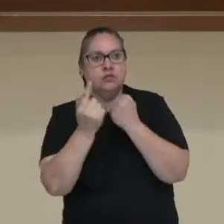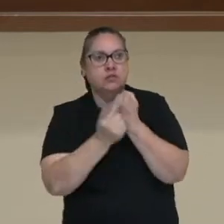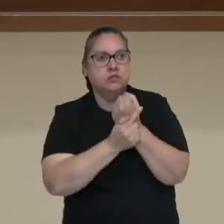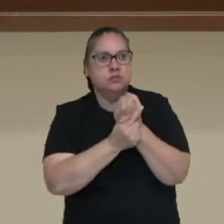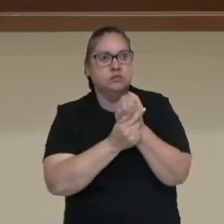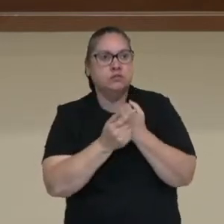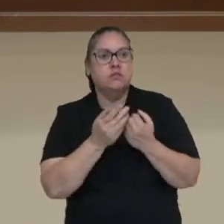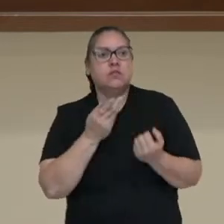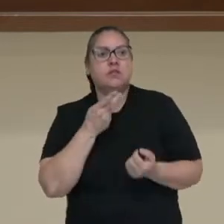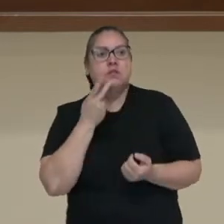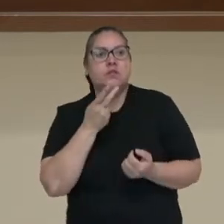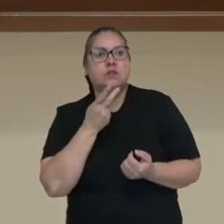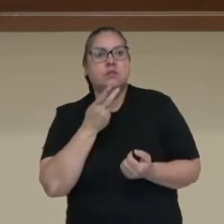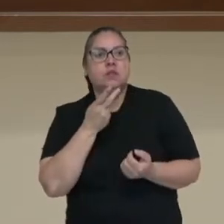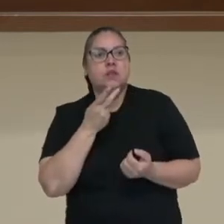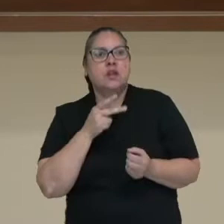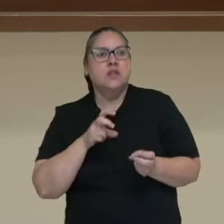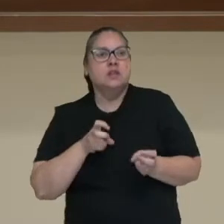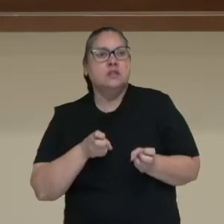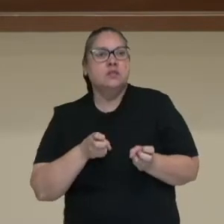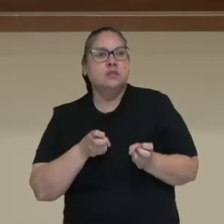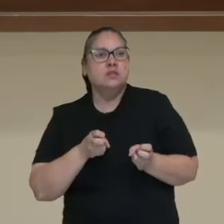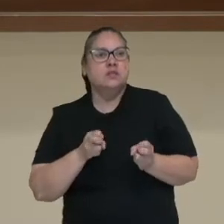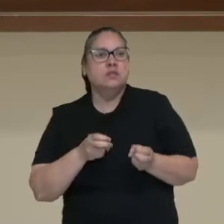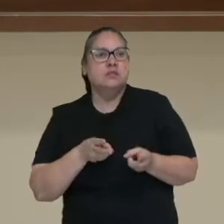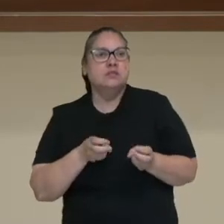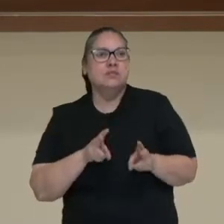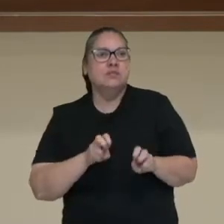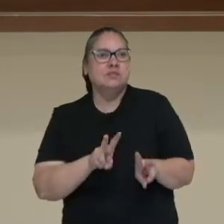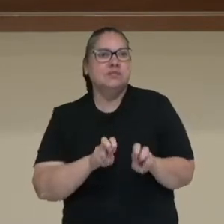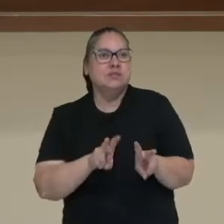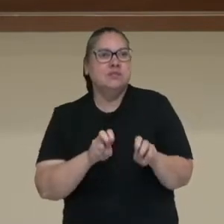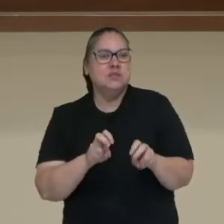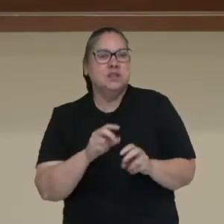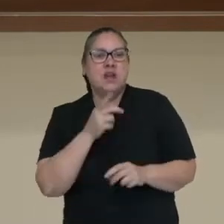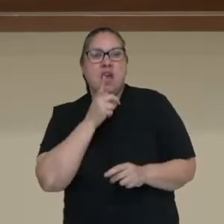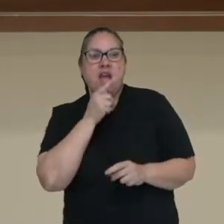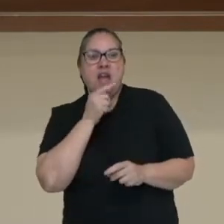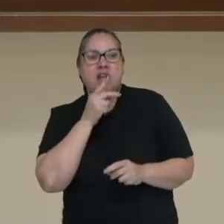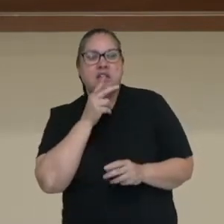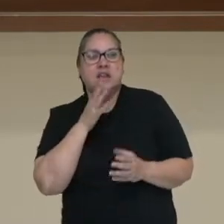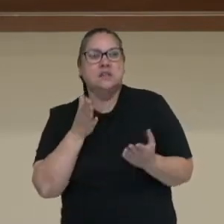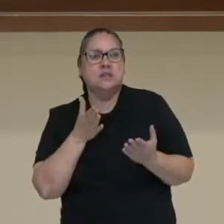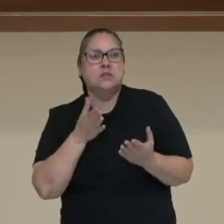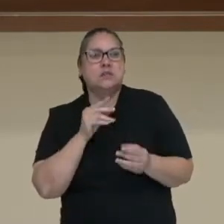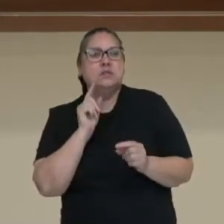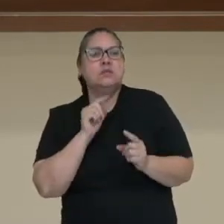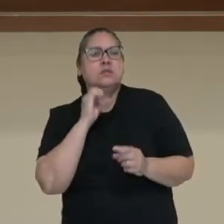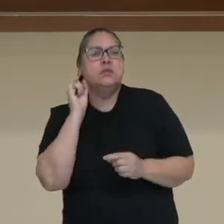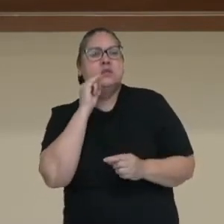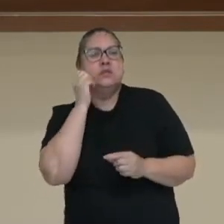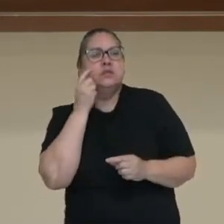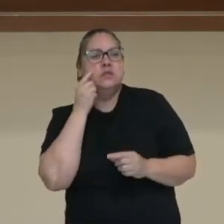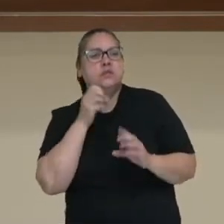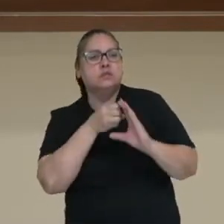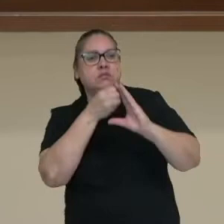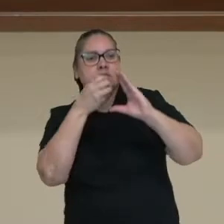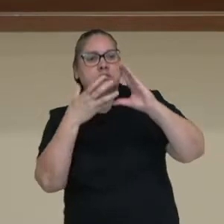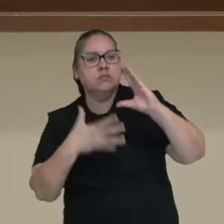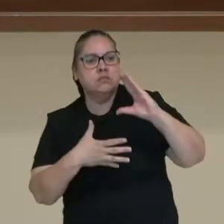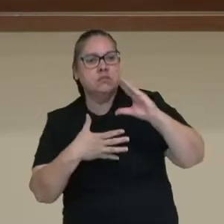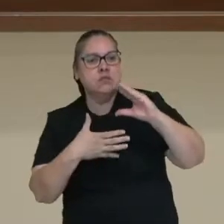sobre a contaminação das águas. Qual a importância de identificar essas características, até mesmo